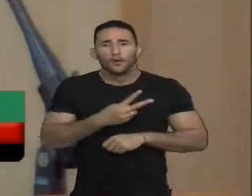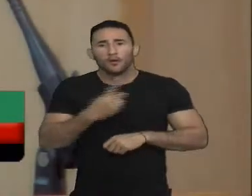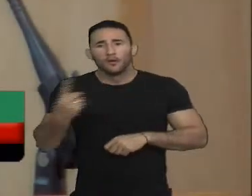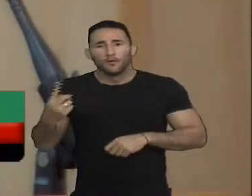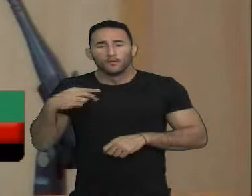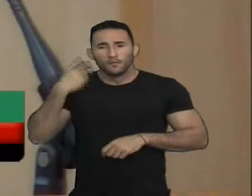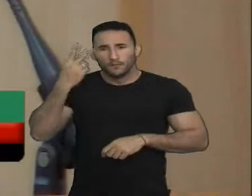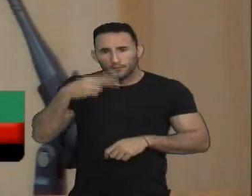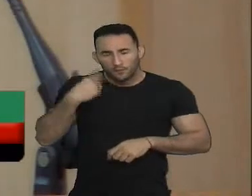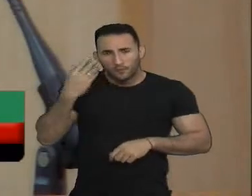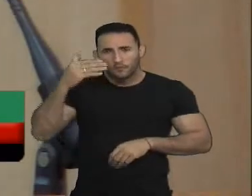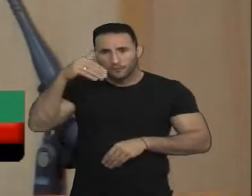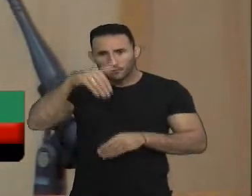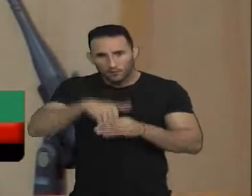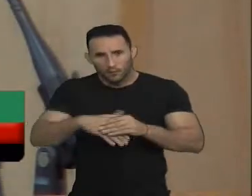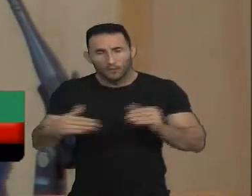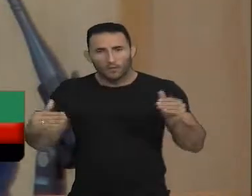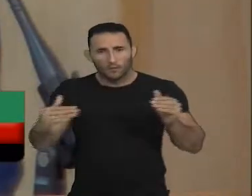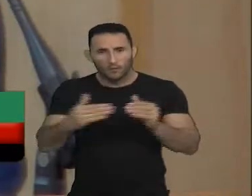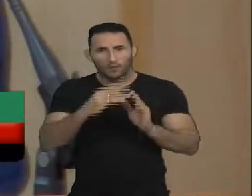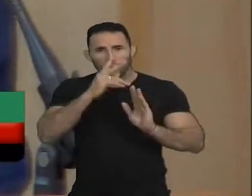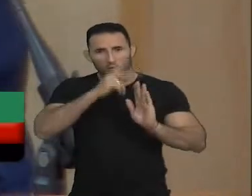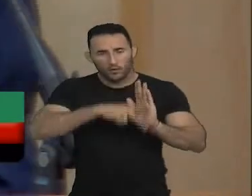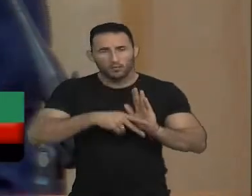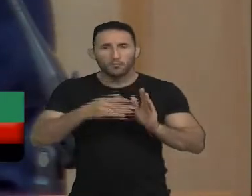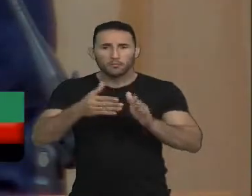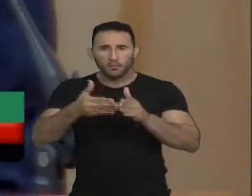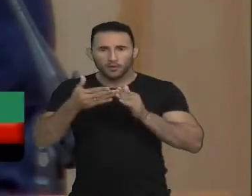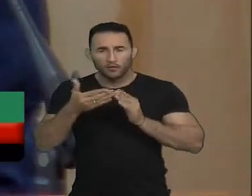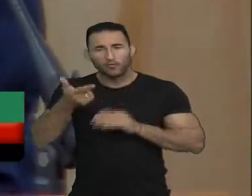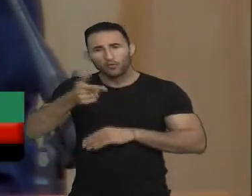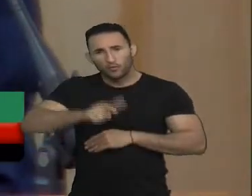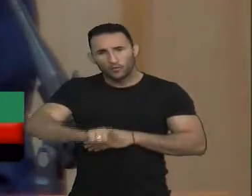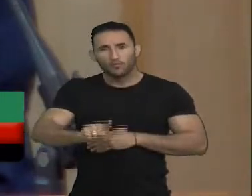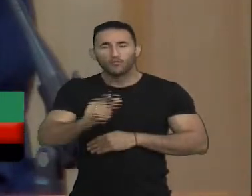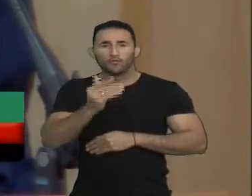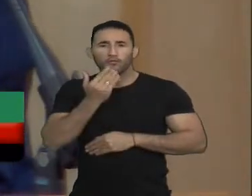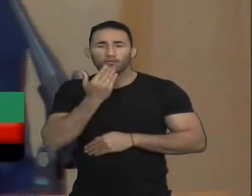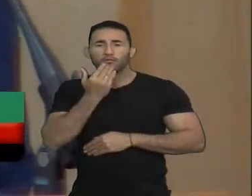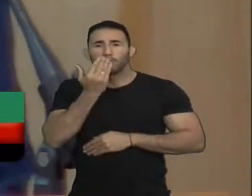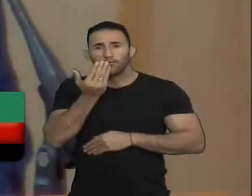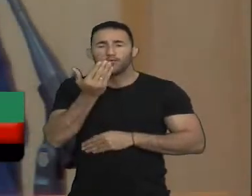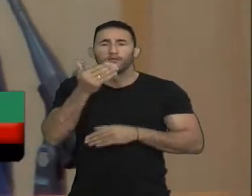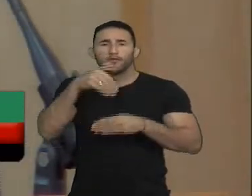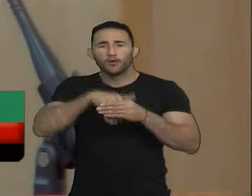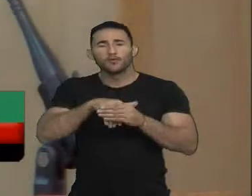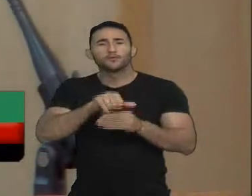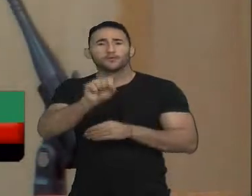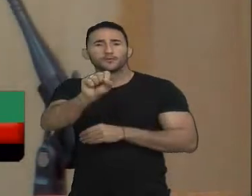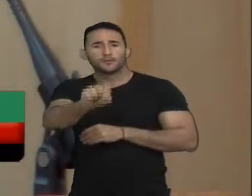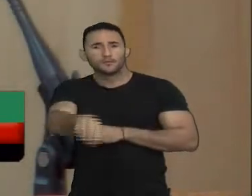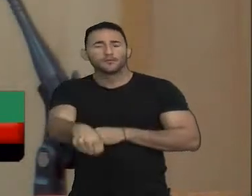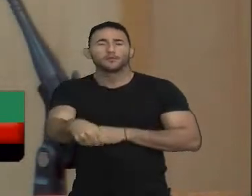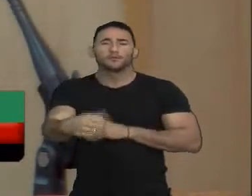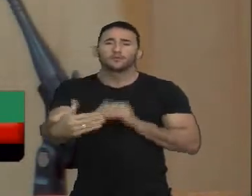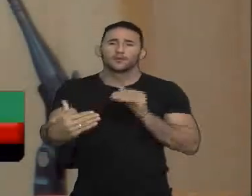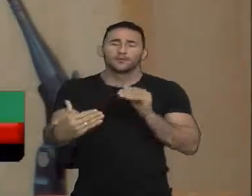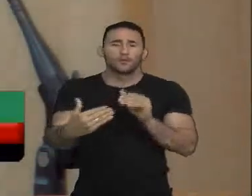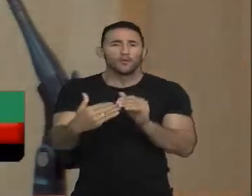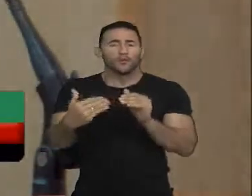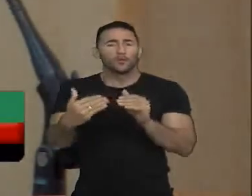votou favorável a esse projeto, que vote novamente pela derrubada do veto do prefeito. Obrigado, bom dia a todos.